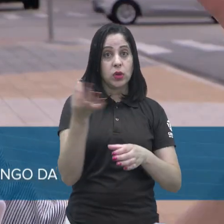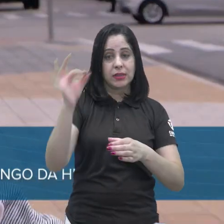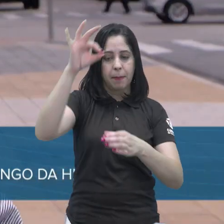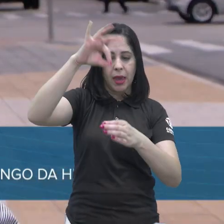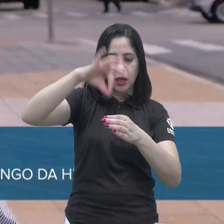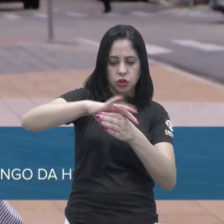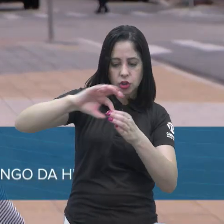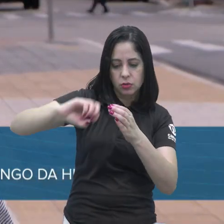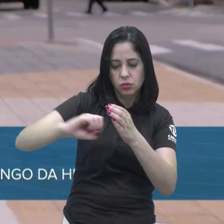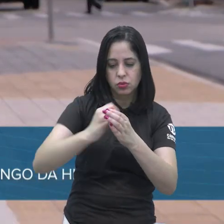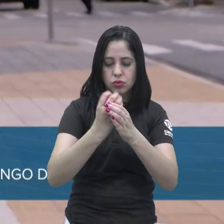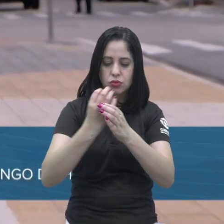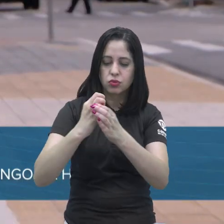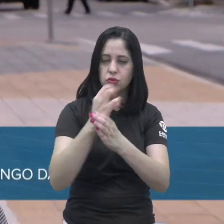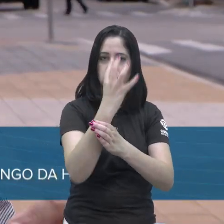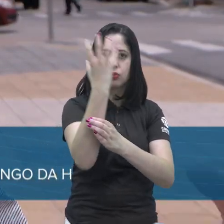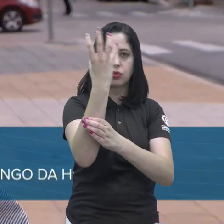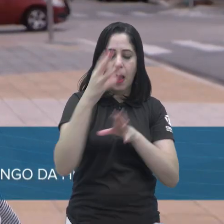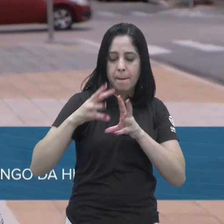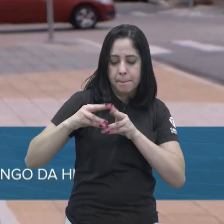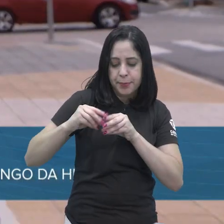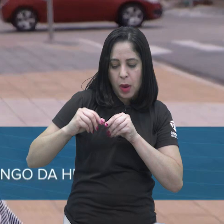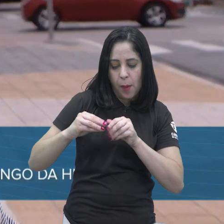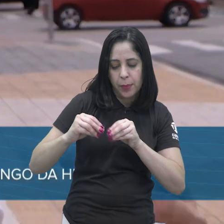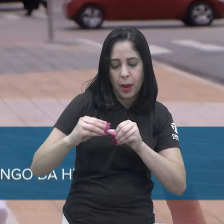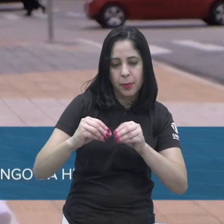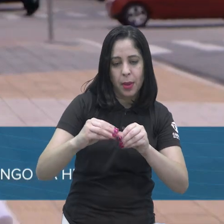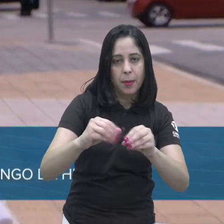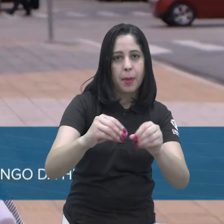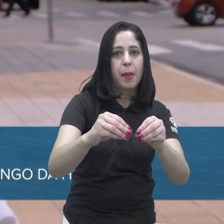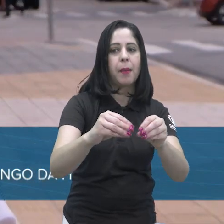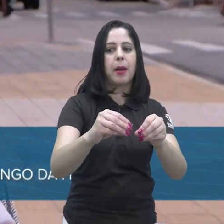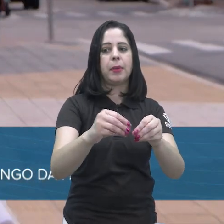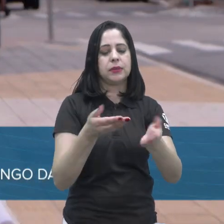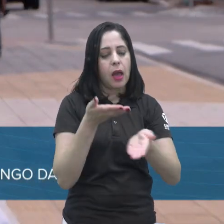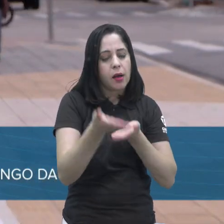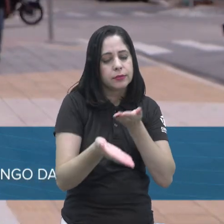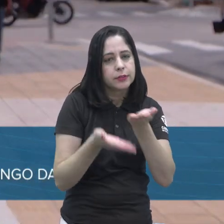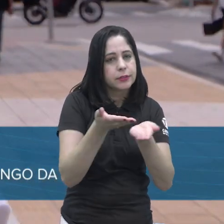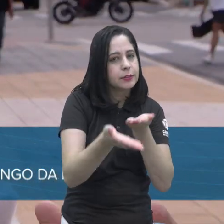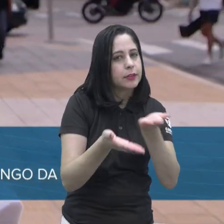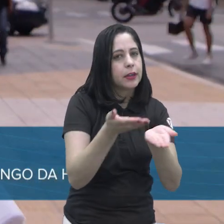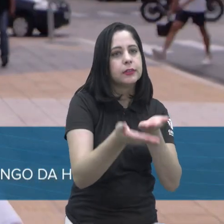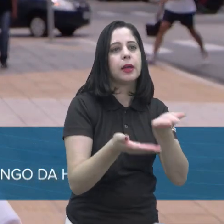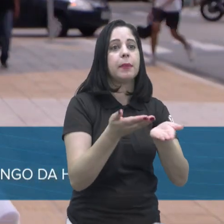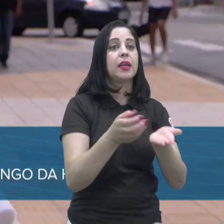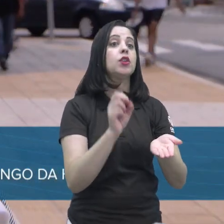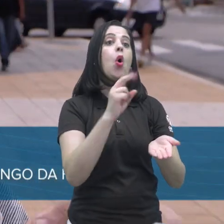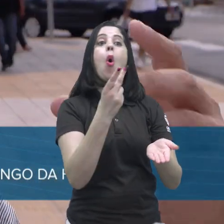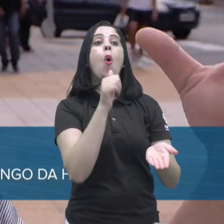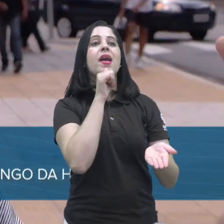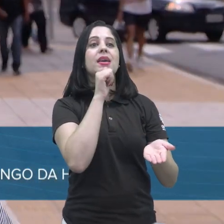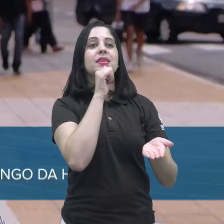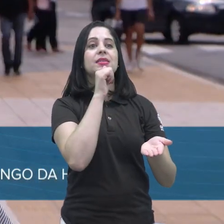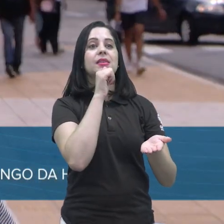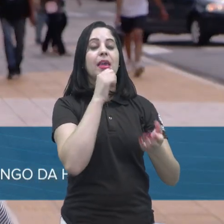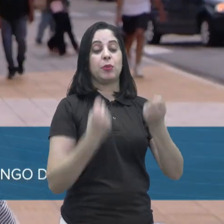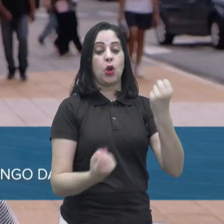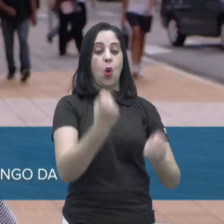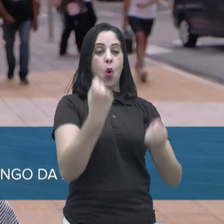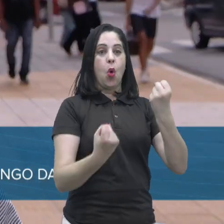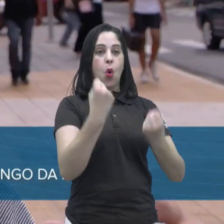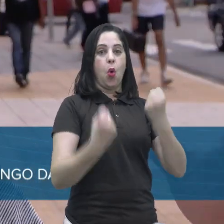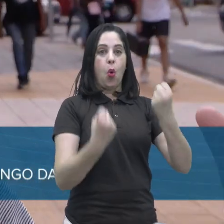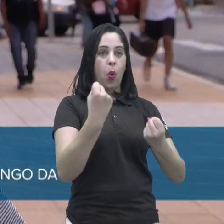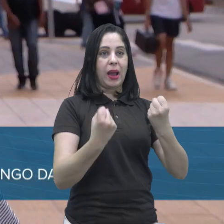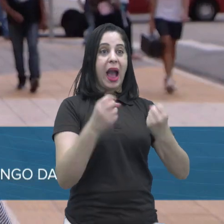uma semente mais qualificada, e adubação, ou então uma questão científica de se produzir um automóvel, por exemplo,